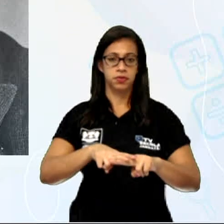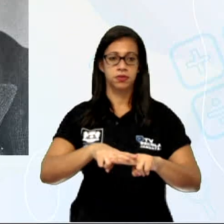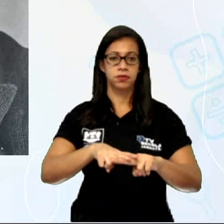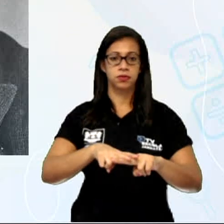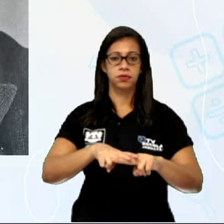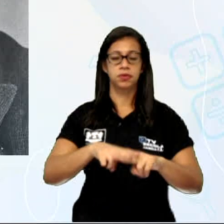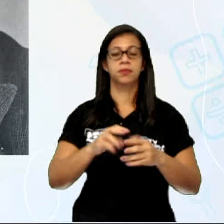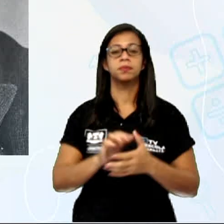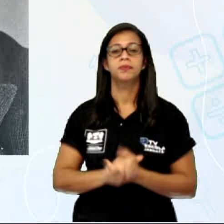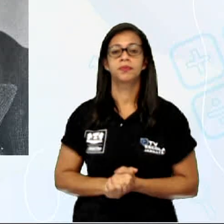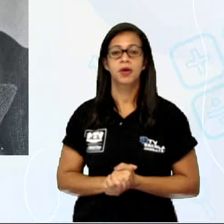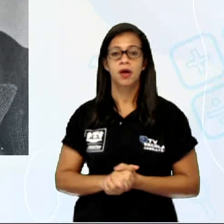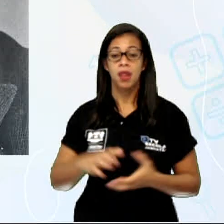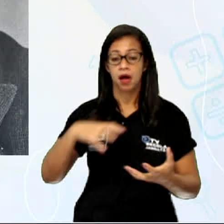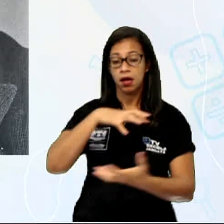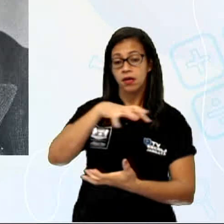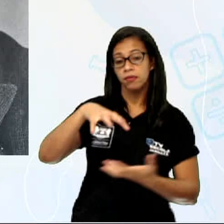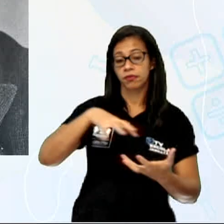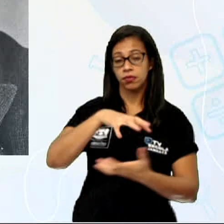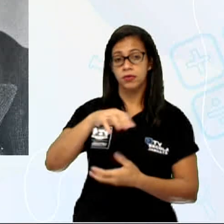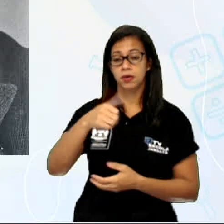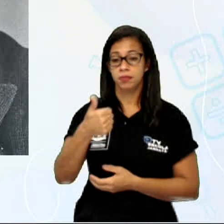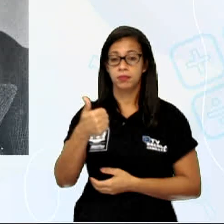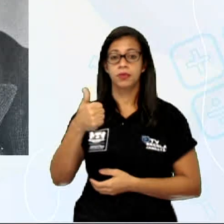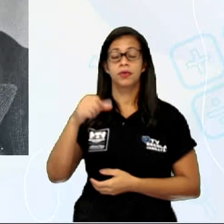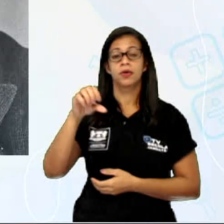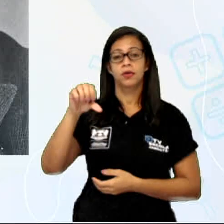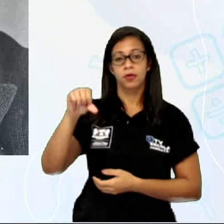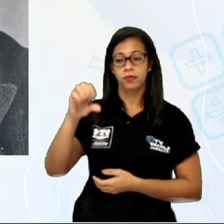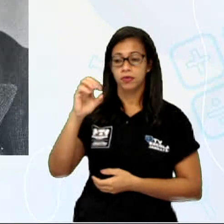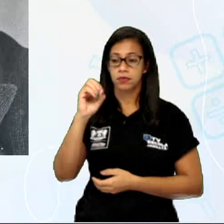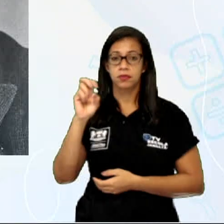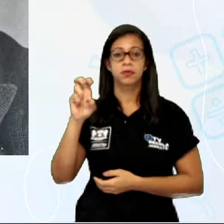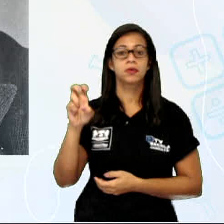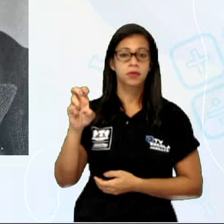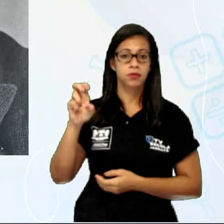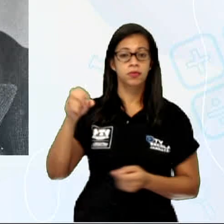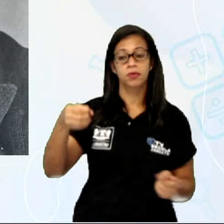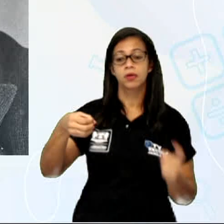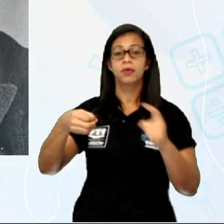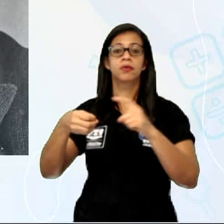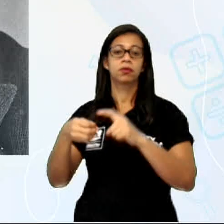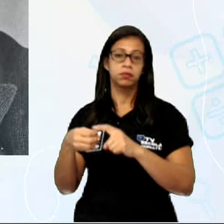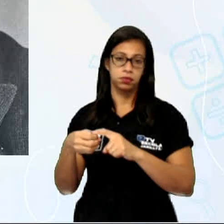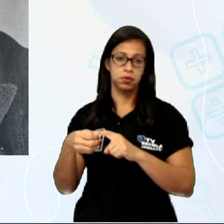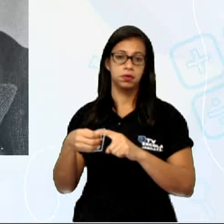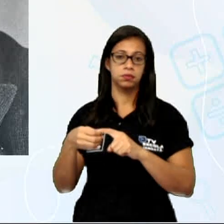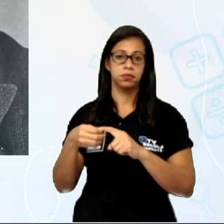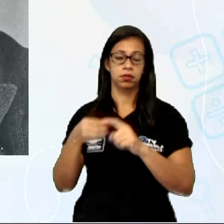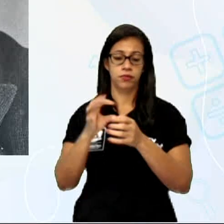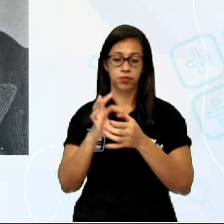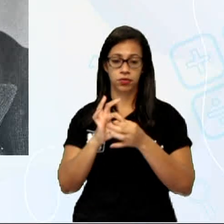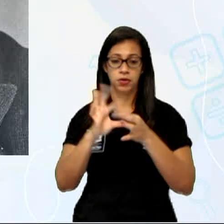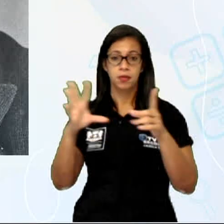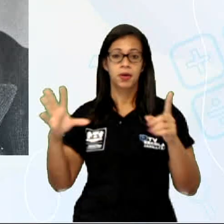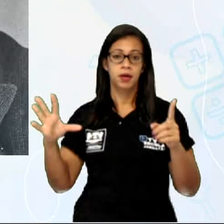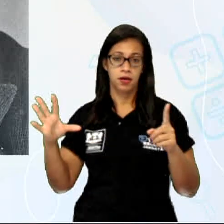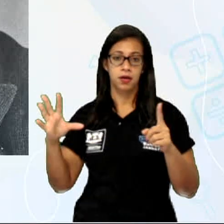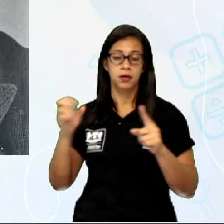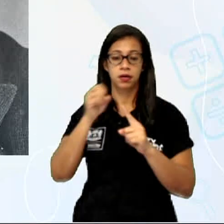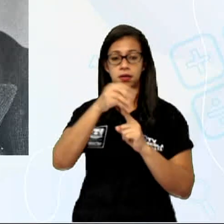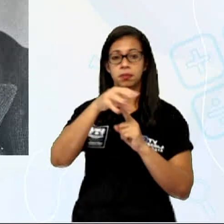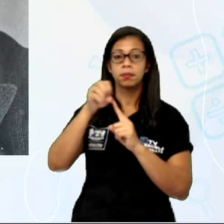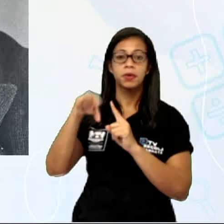exilados lá daquela revolta de 1905, tá? Então, eles podem voltar a partir de agora, concedendo liberdade de imprensa e